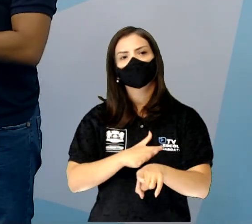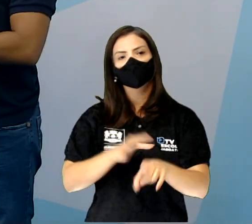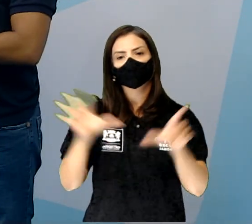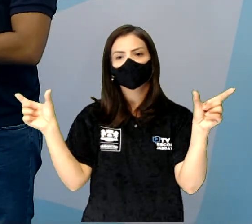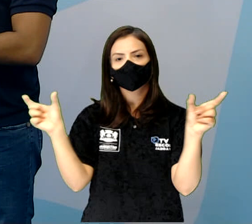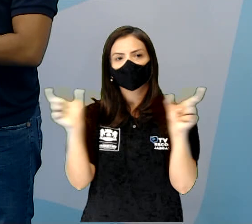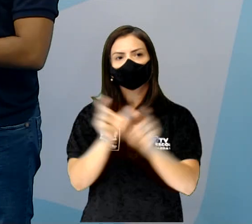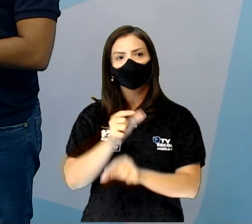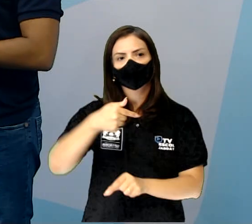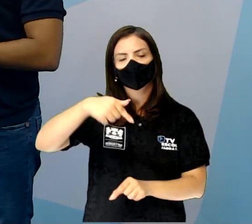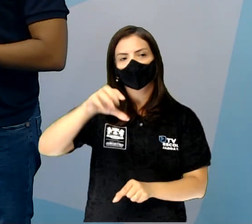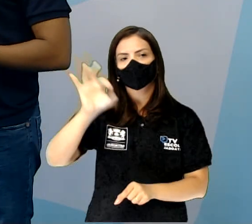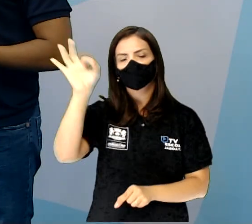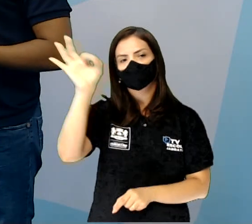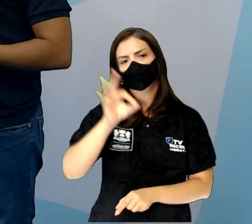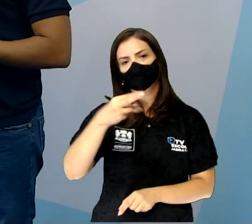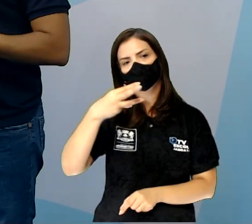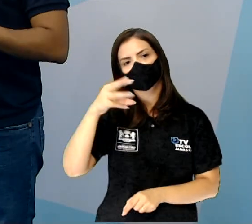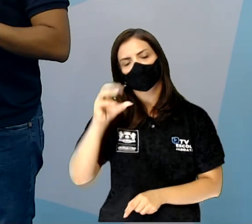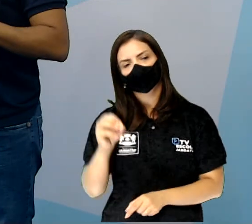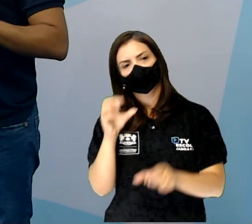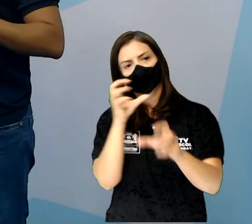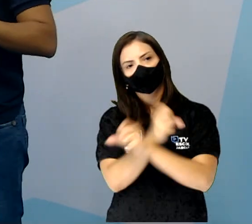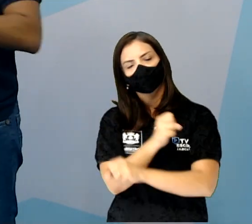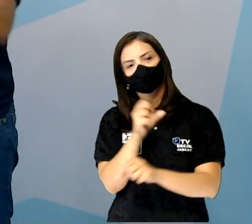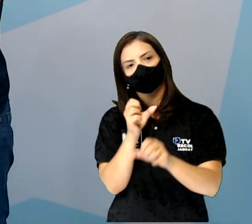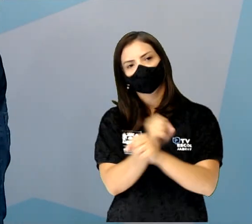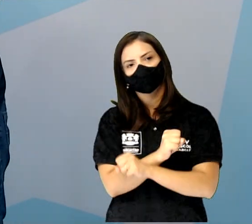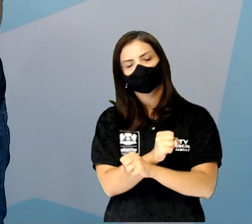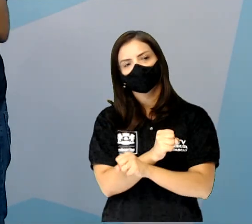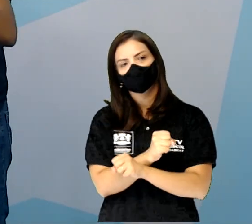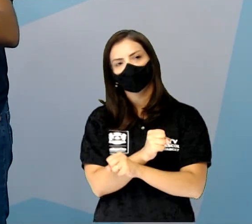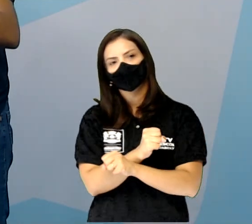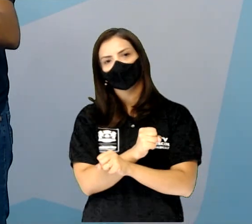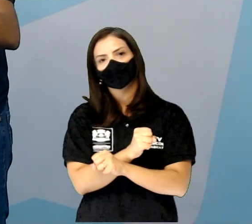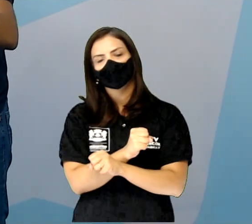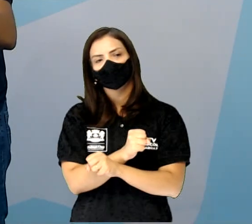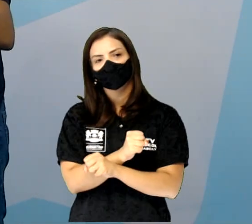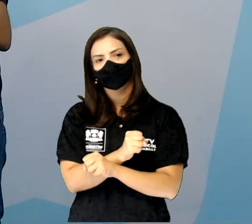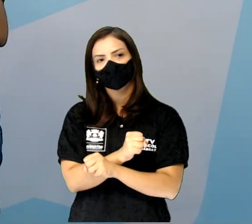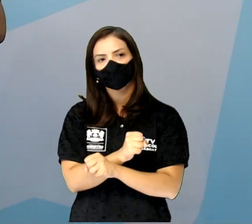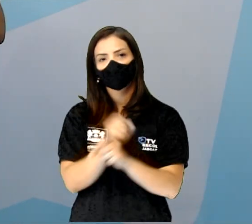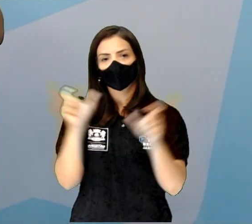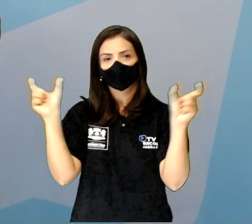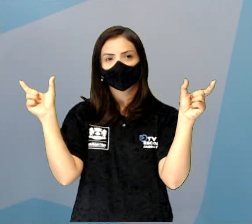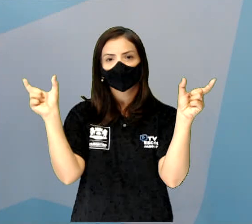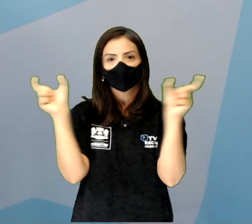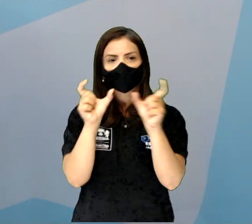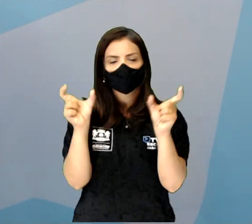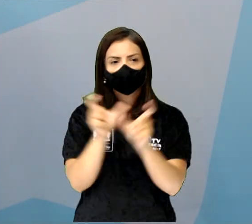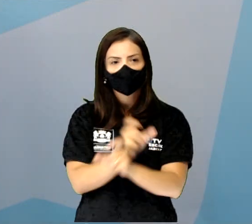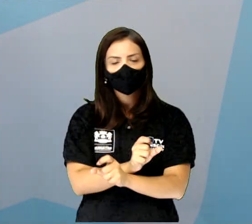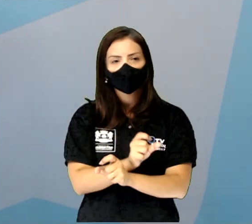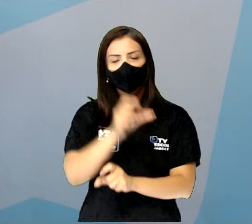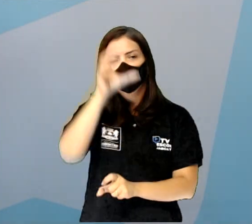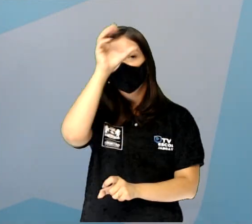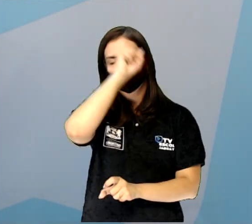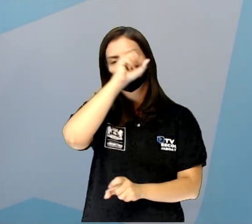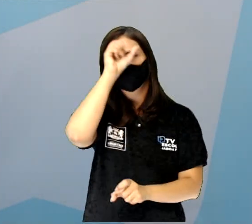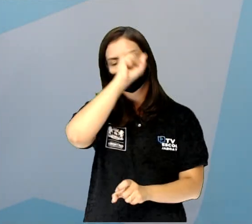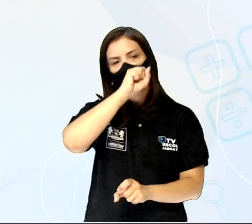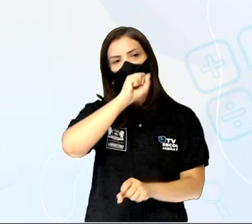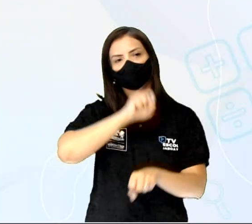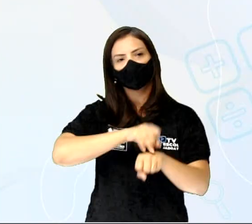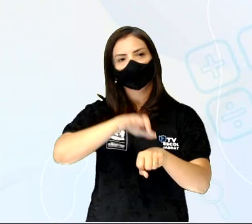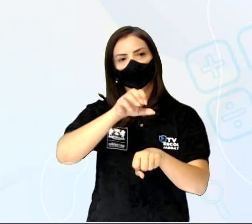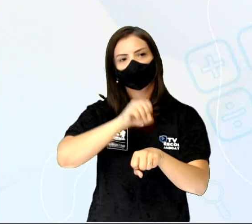de 30. Calculando, não vou fazer o cálculo, montar aquele cálculozinho, vou usar o que a gente aprendeu do bizu. Corto os